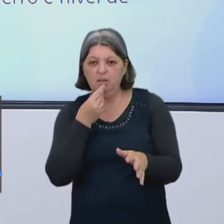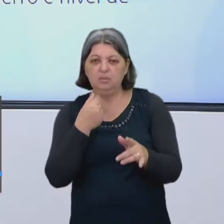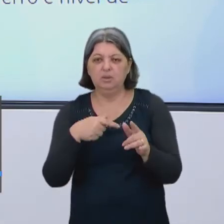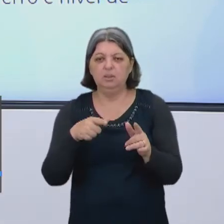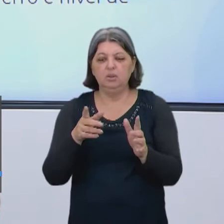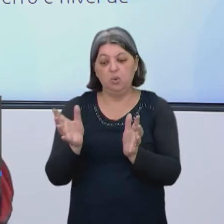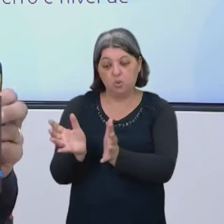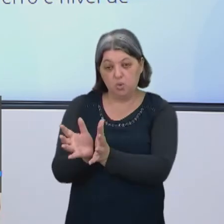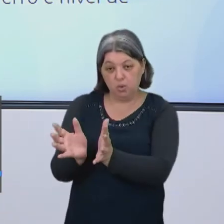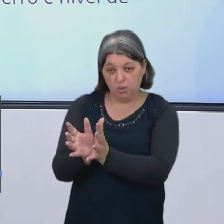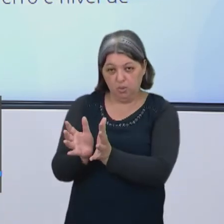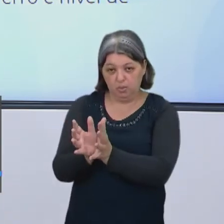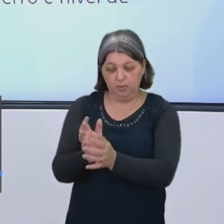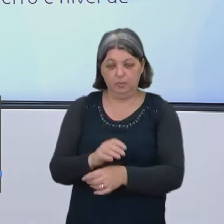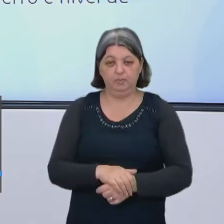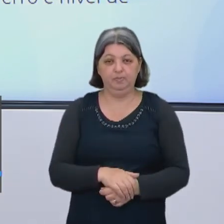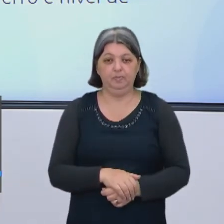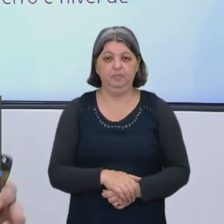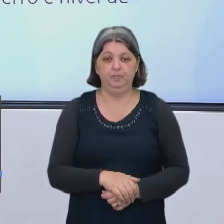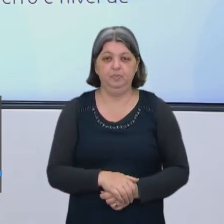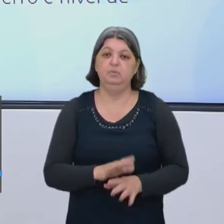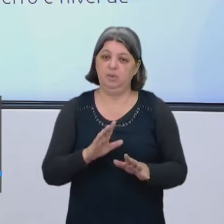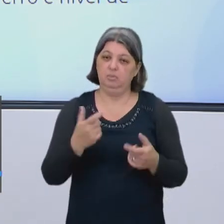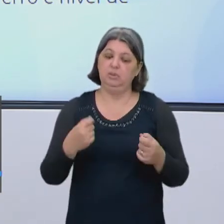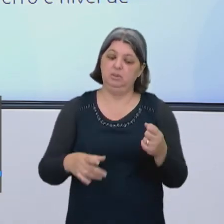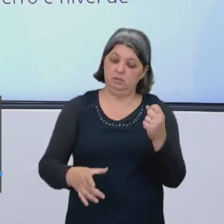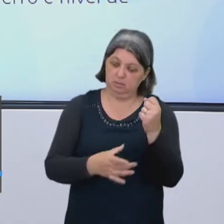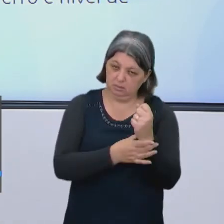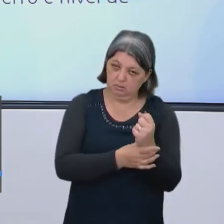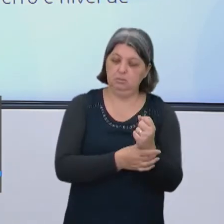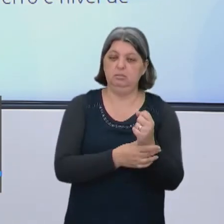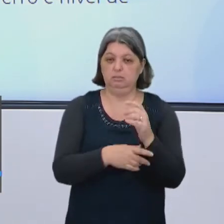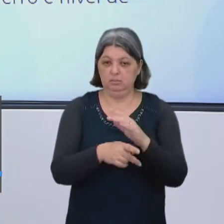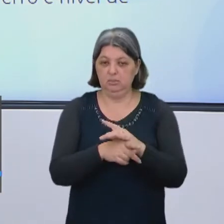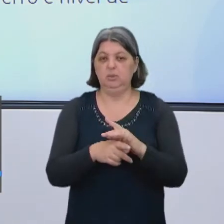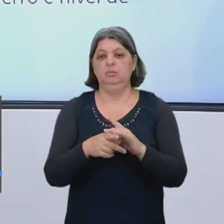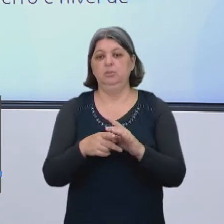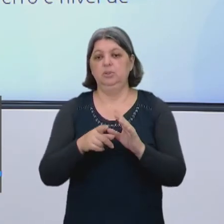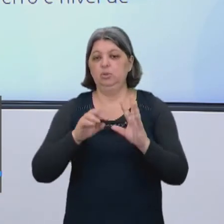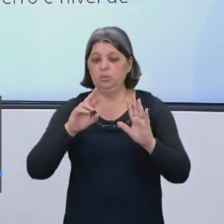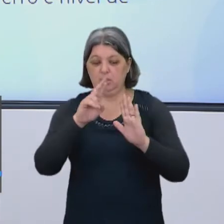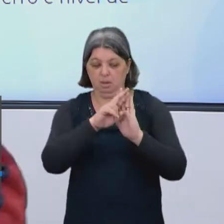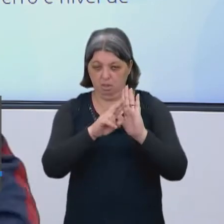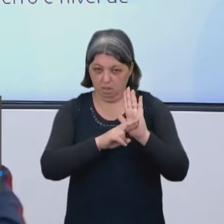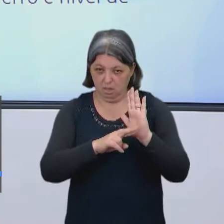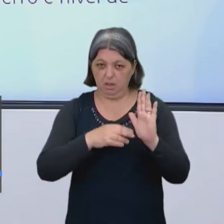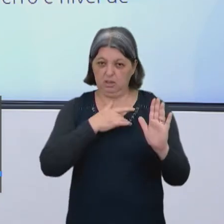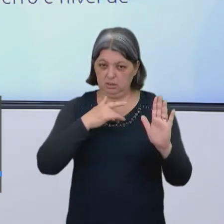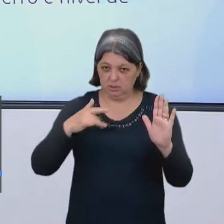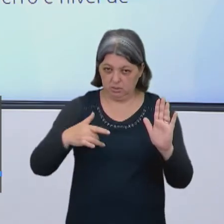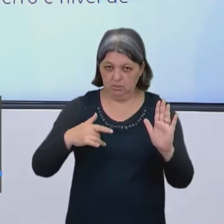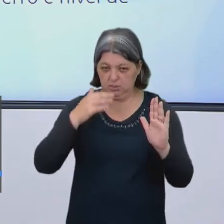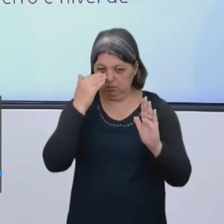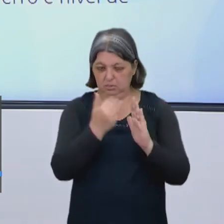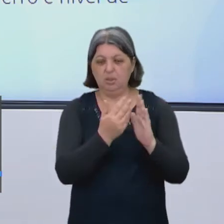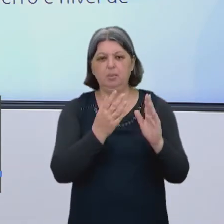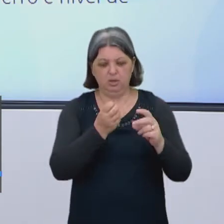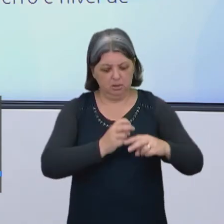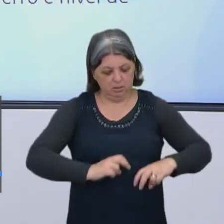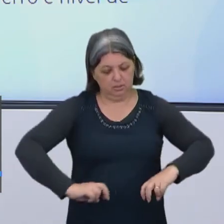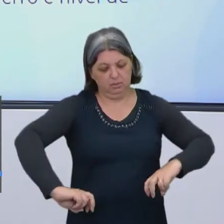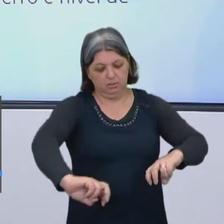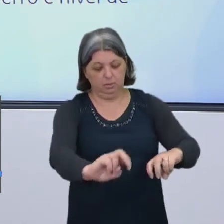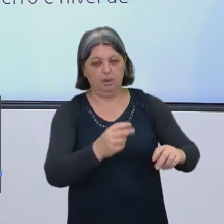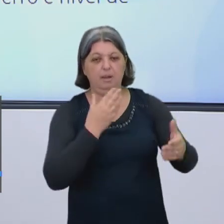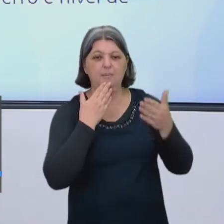pessoal, né? Juntar entre aspas, né? Com segurança, né? Mantendo todos os protocolos aí que a gente sabe, mas faz o pessoal uma roda de conversa aí,